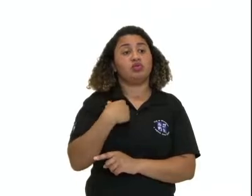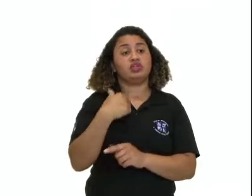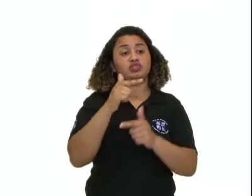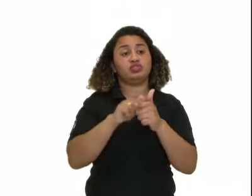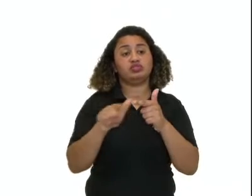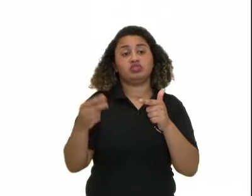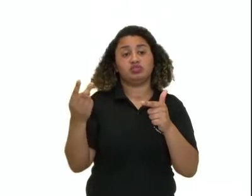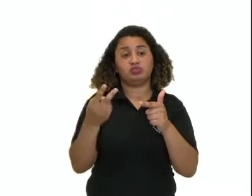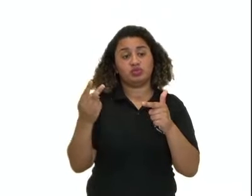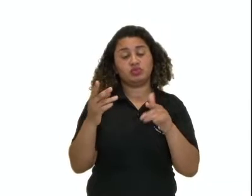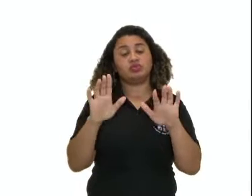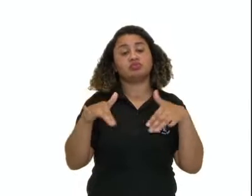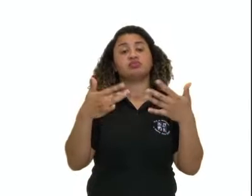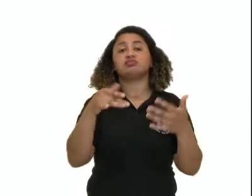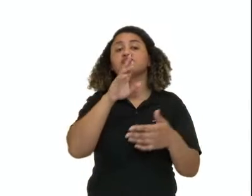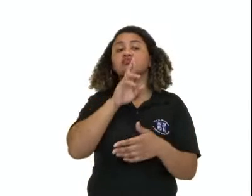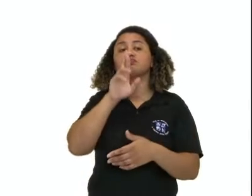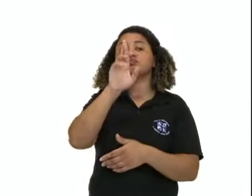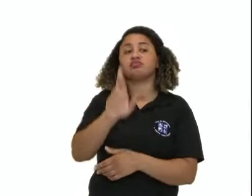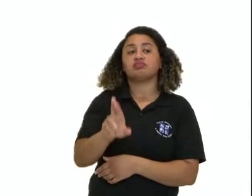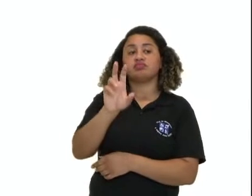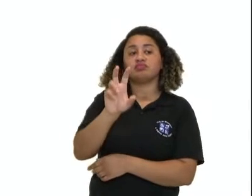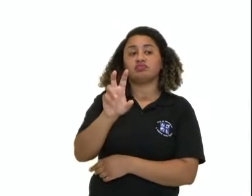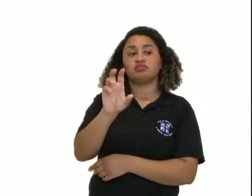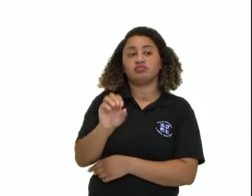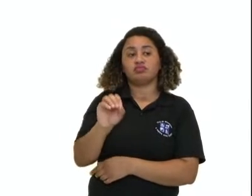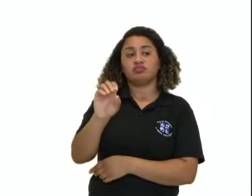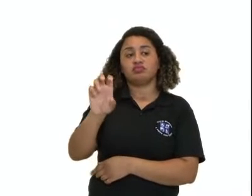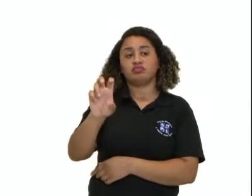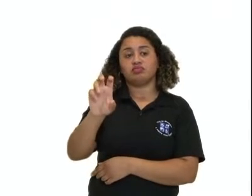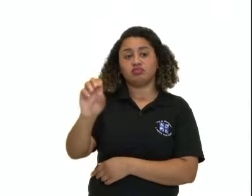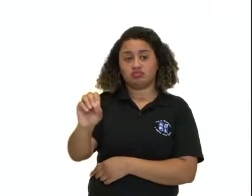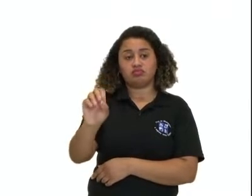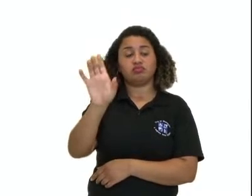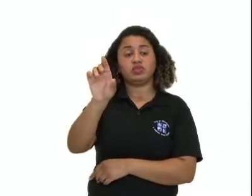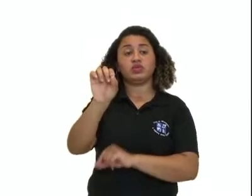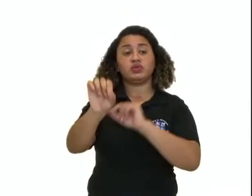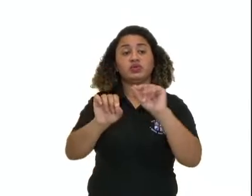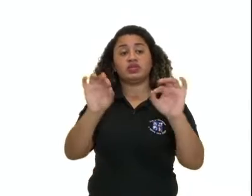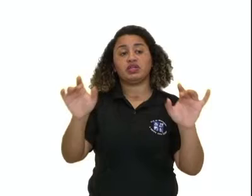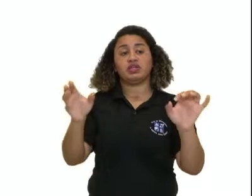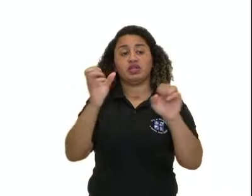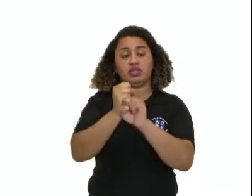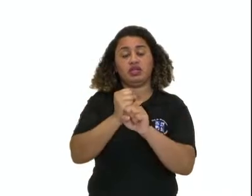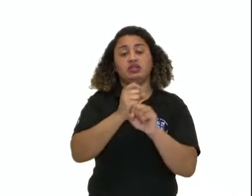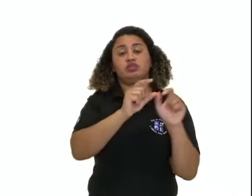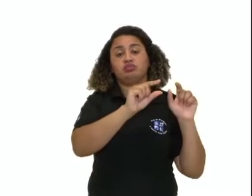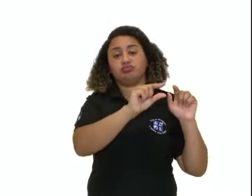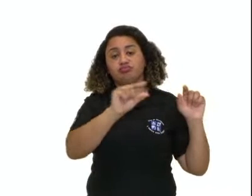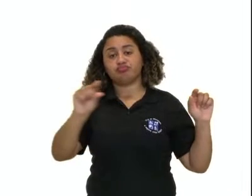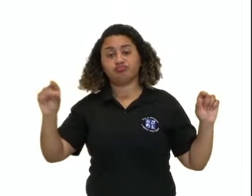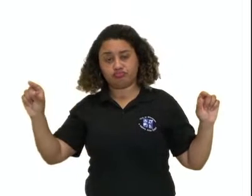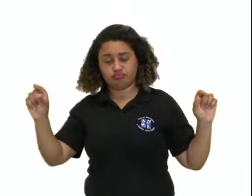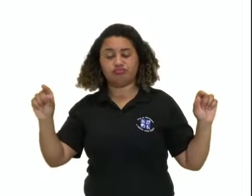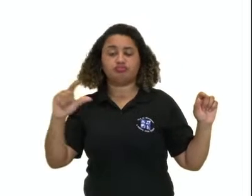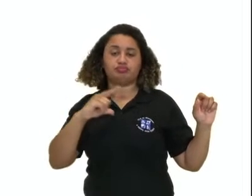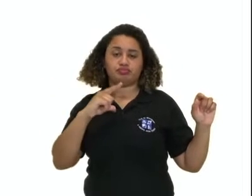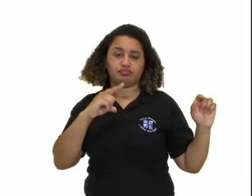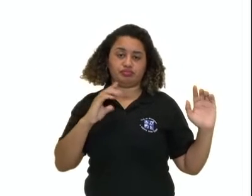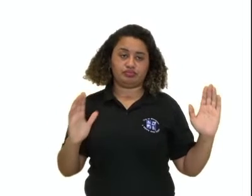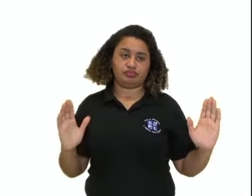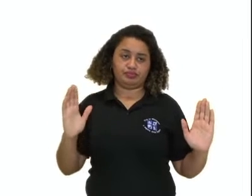2, o que resulta em 5.050, que é a soma dos termos de uma progressão.